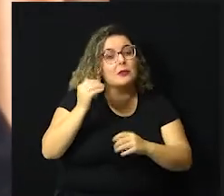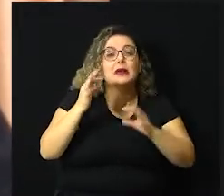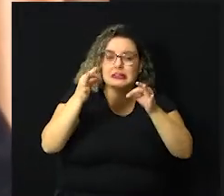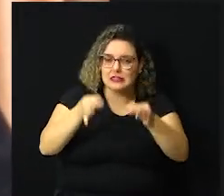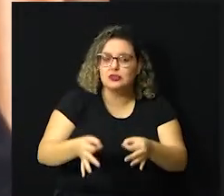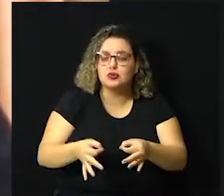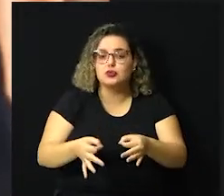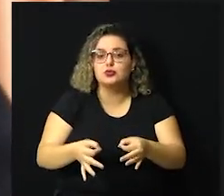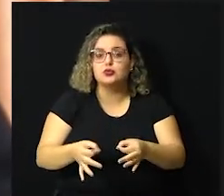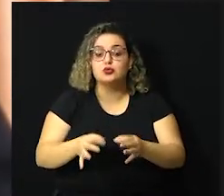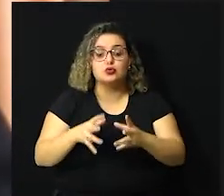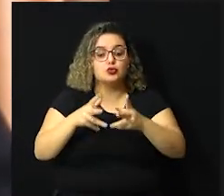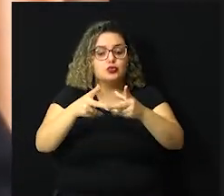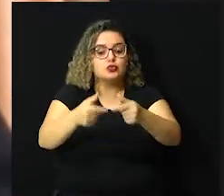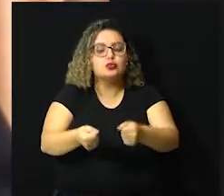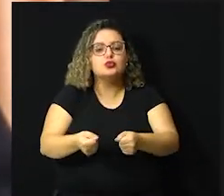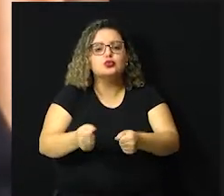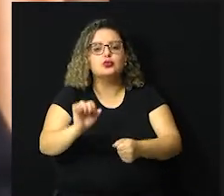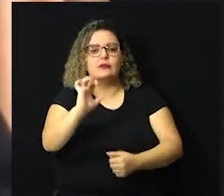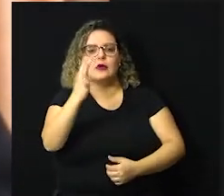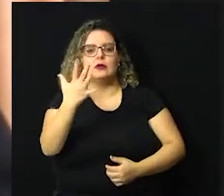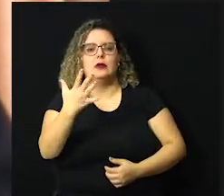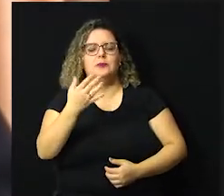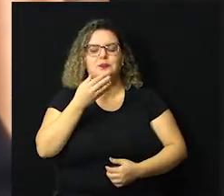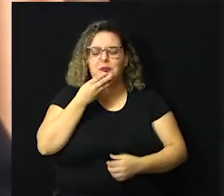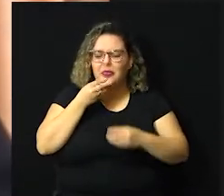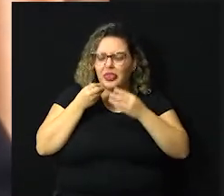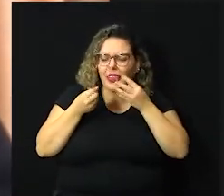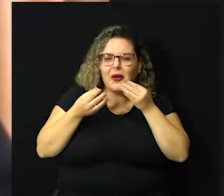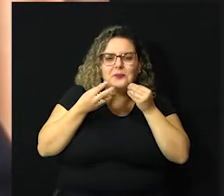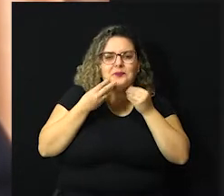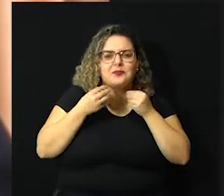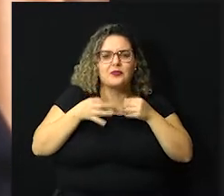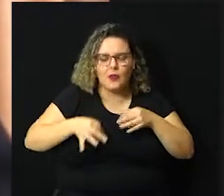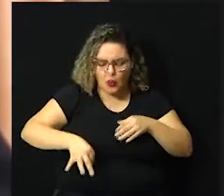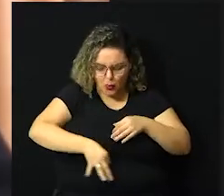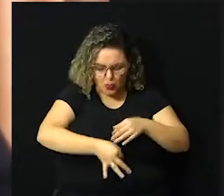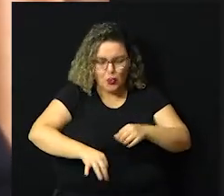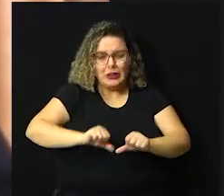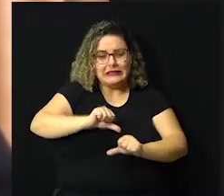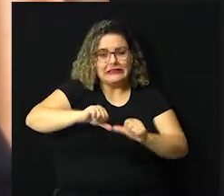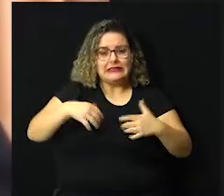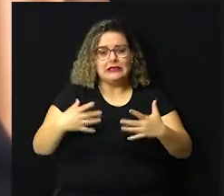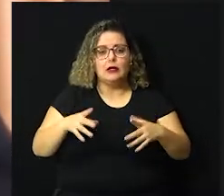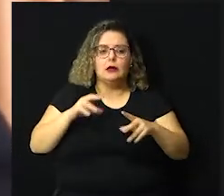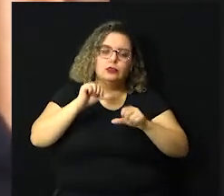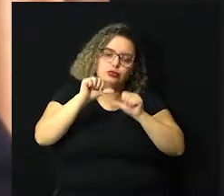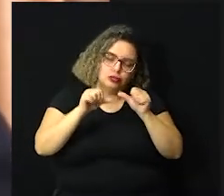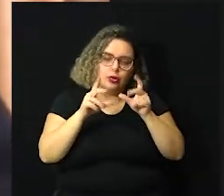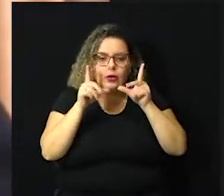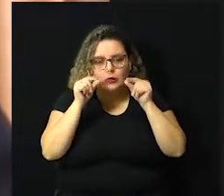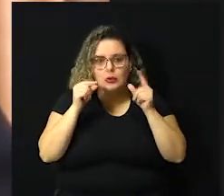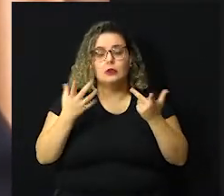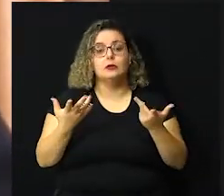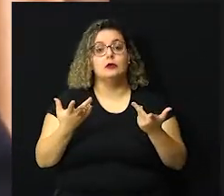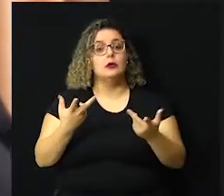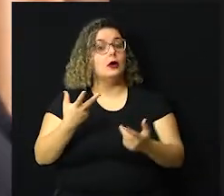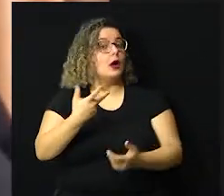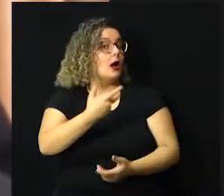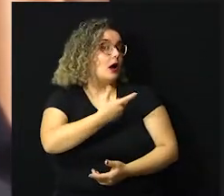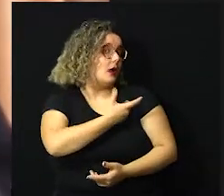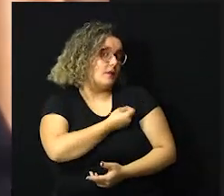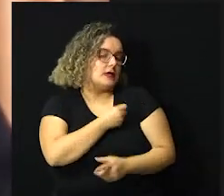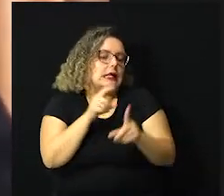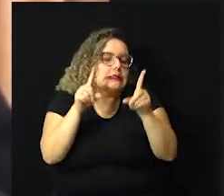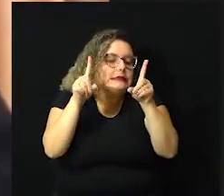efeitos colaterais. Boca seca, dor de cabeça, alteração do intestino, alteração do sono. A vacina não deixa de ser,